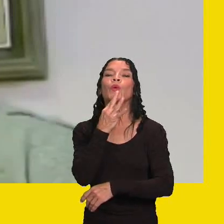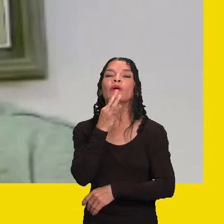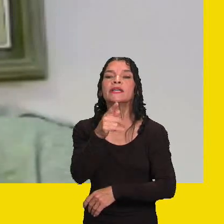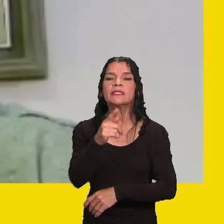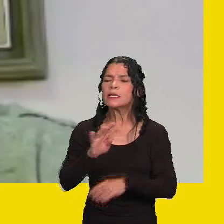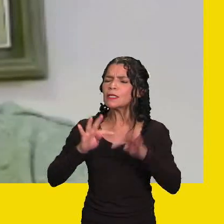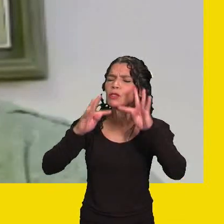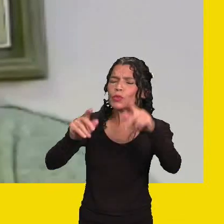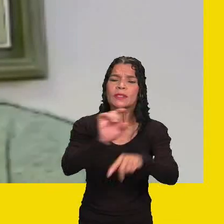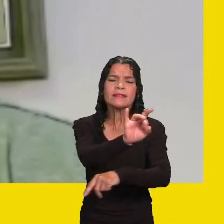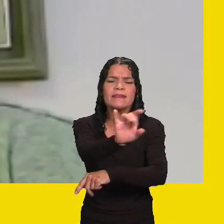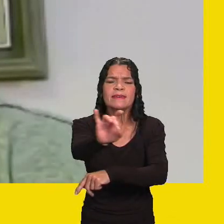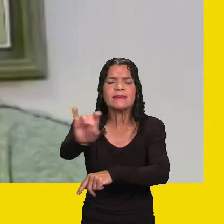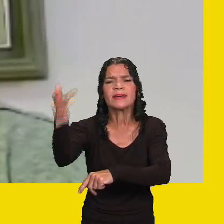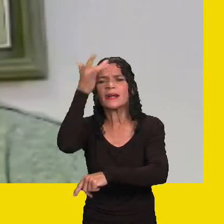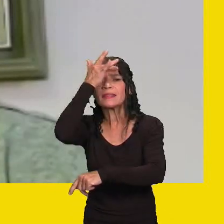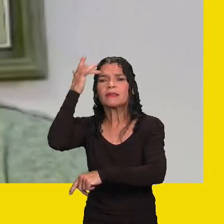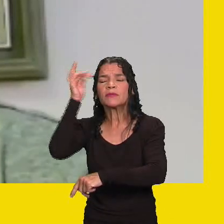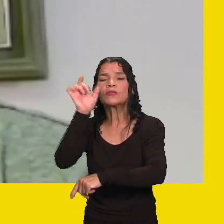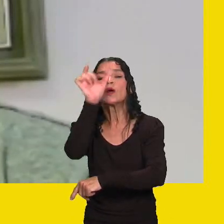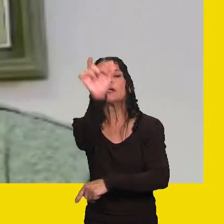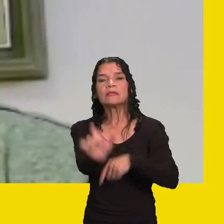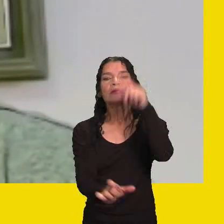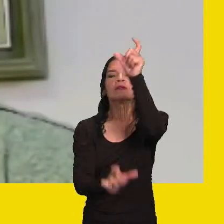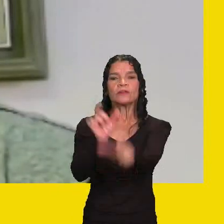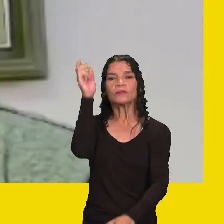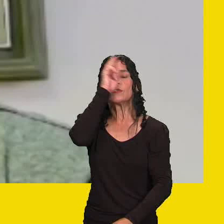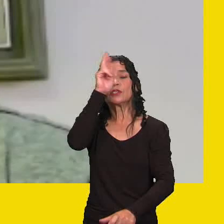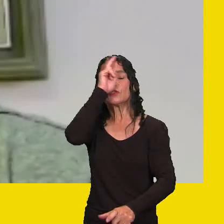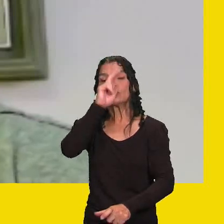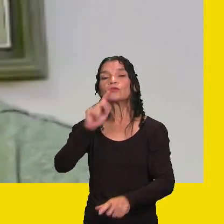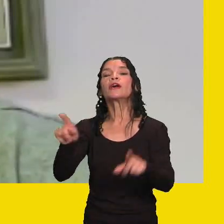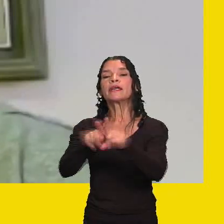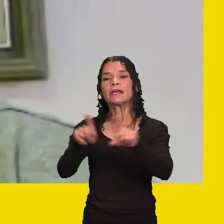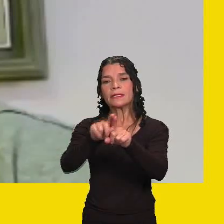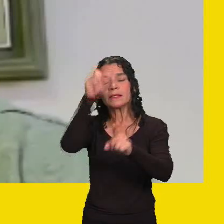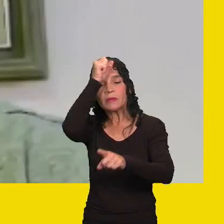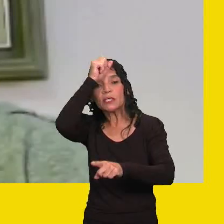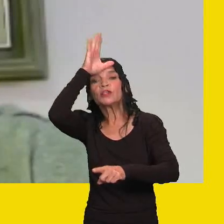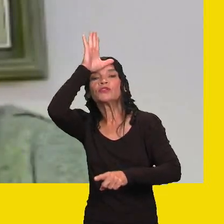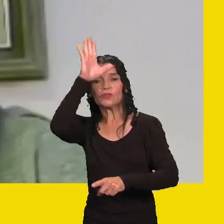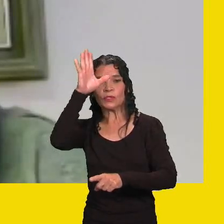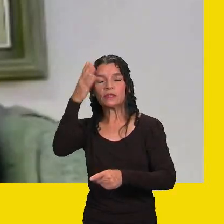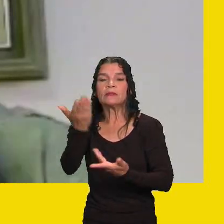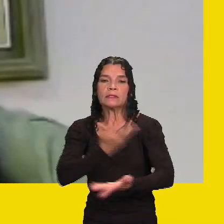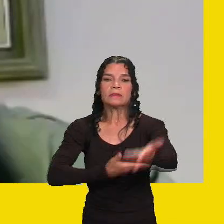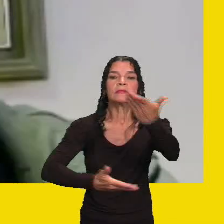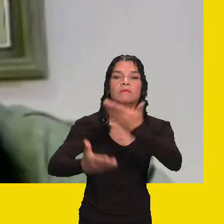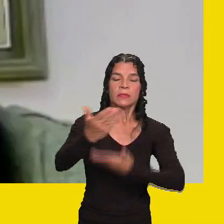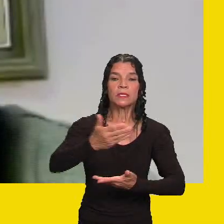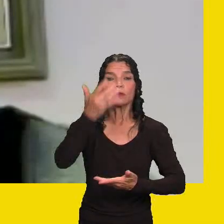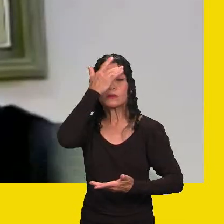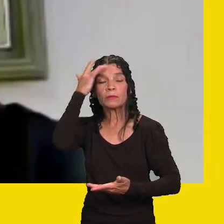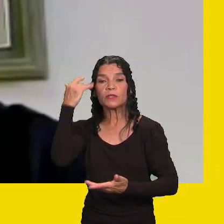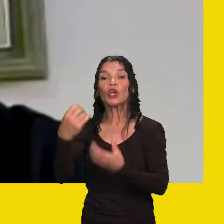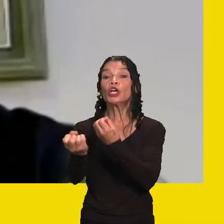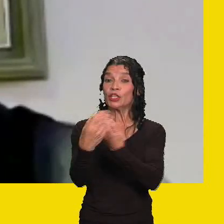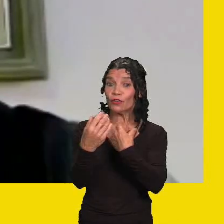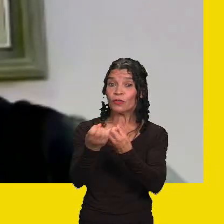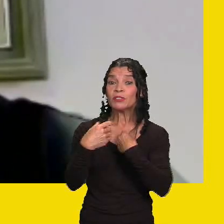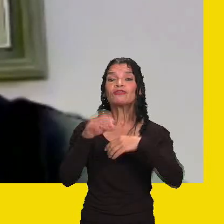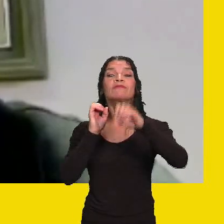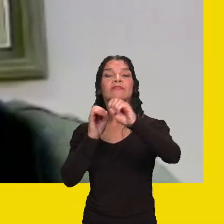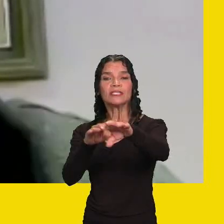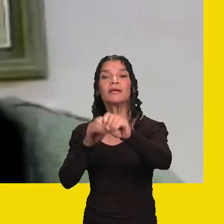e que cada um são sujeitos históricos e produtores de conhecimento. São pessoas que alfabetizam a gente como a gente